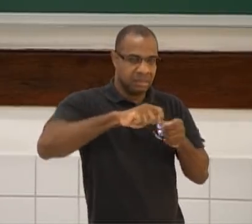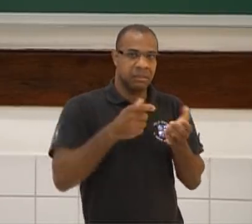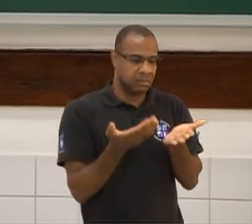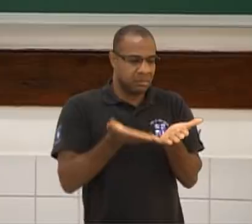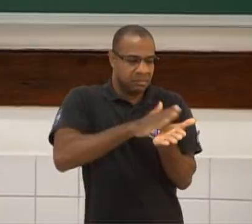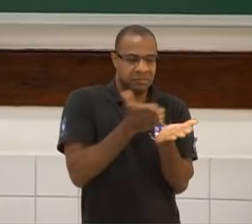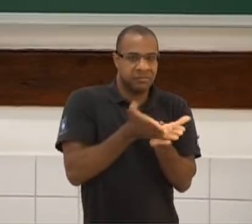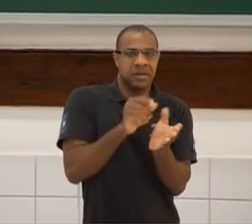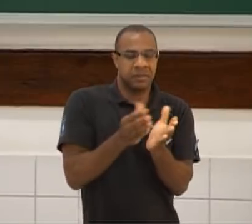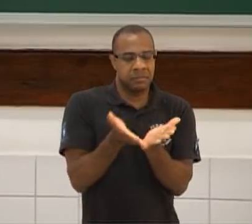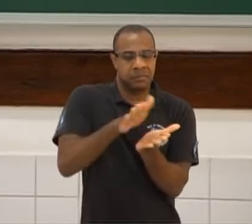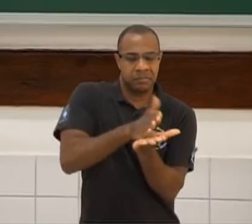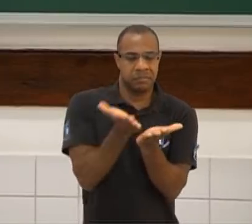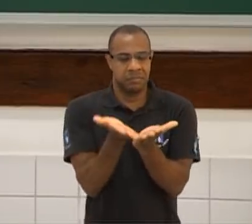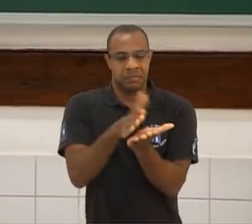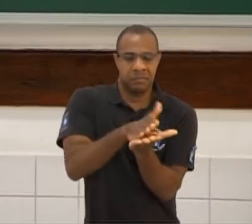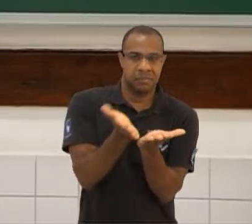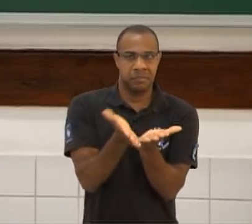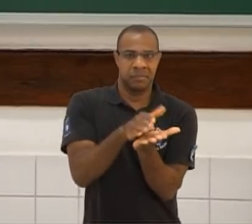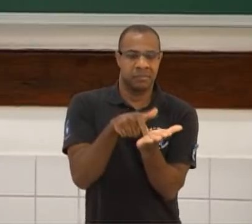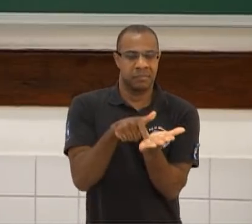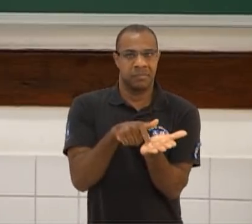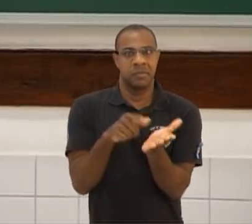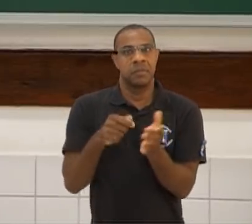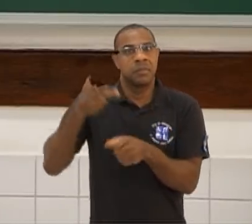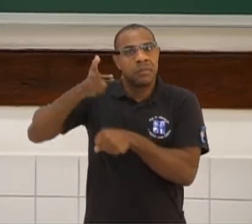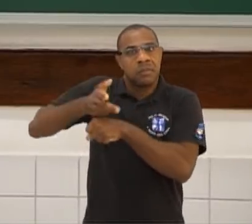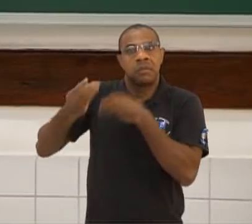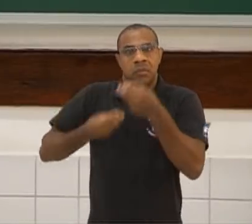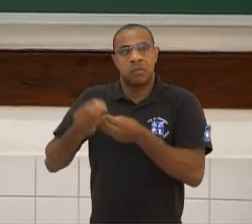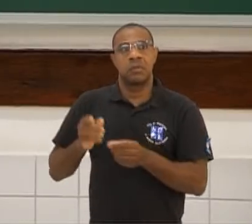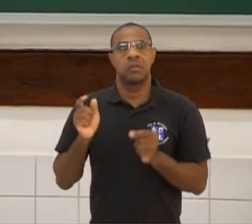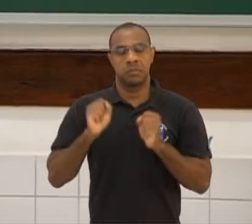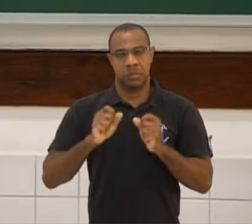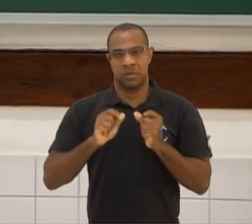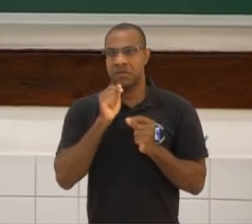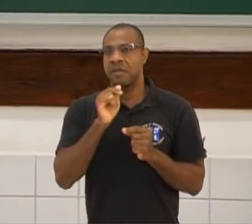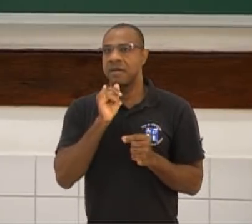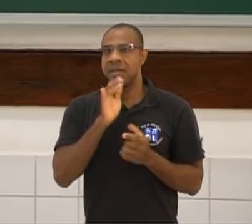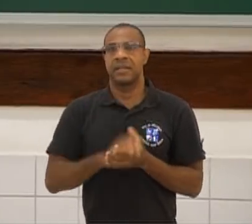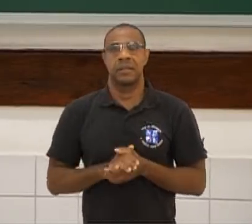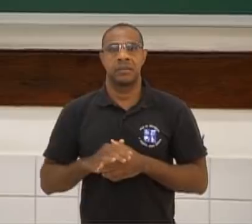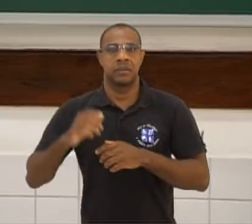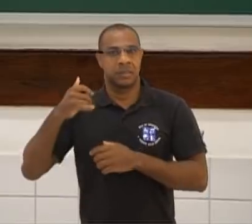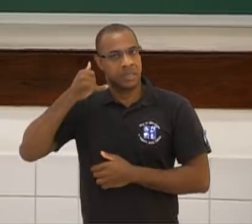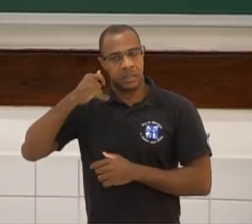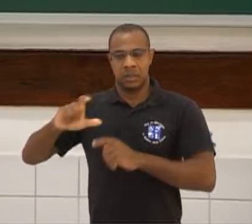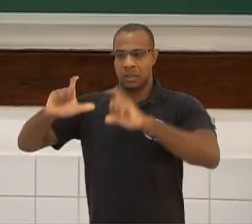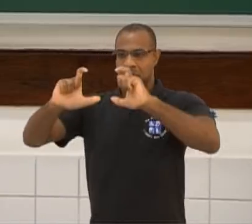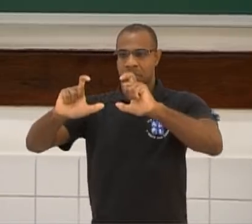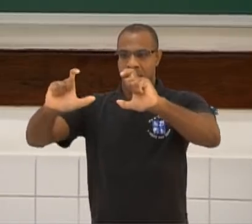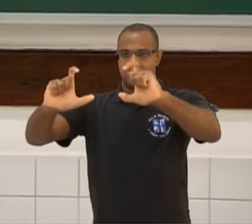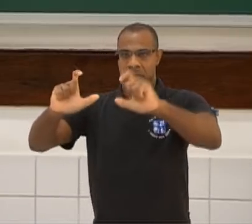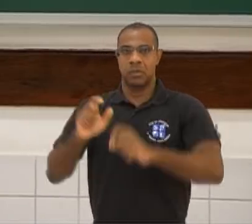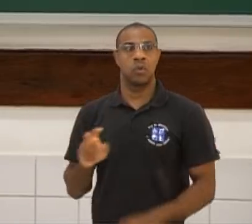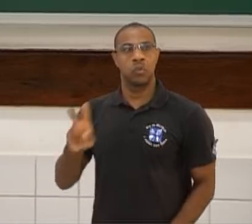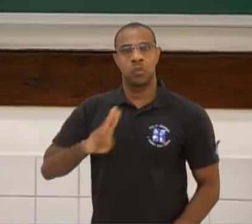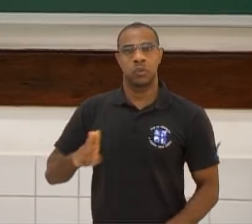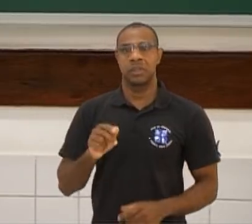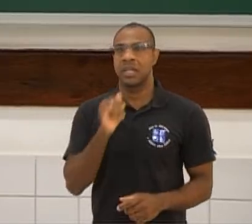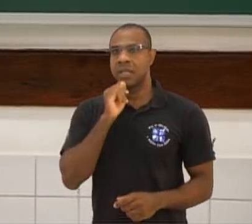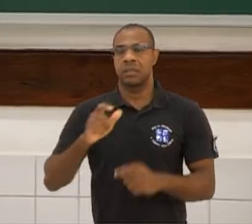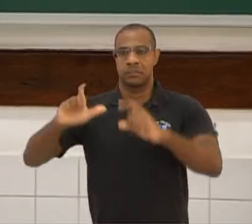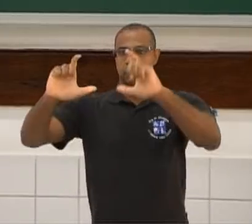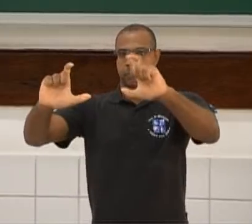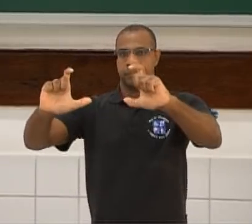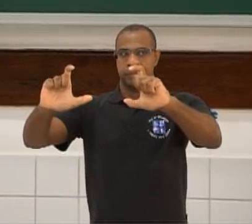tal história. Ou você pode, como que você vai gravar o vídeo? Você pode pegar a câmera do seu celular, né, usar, digamos, essa